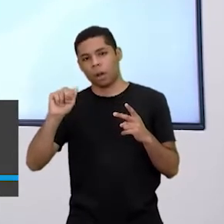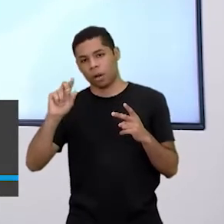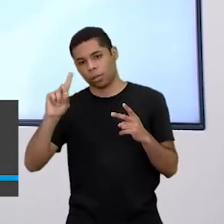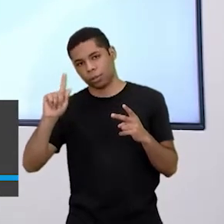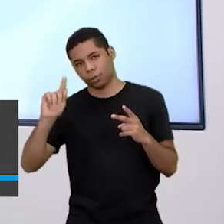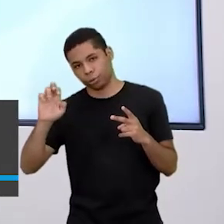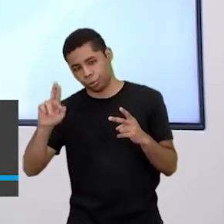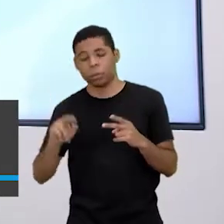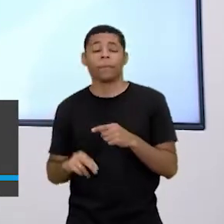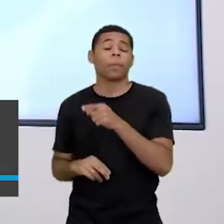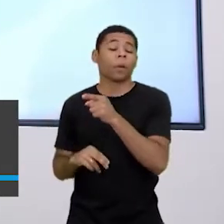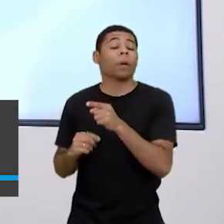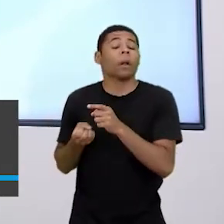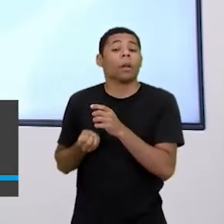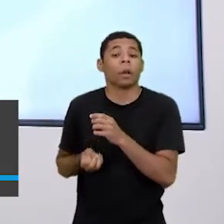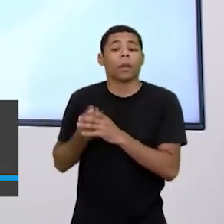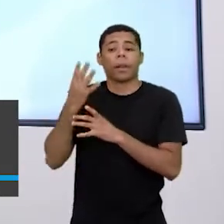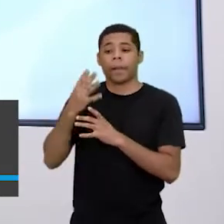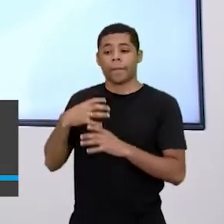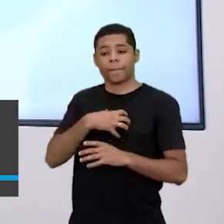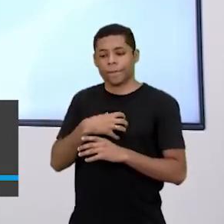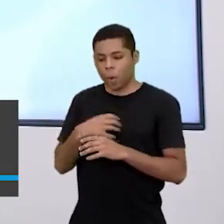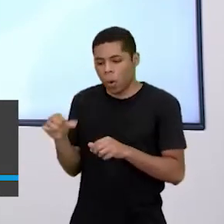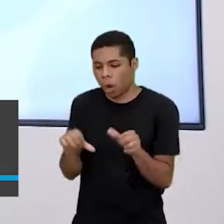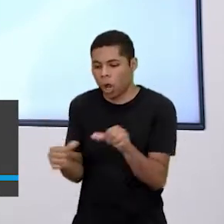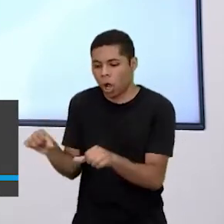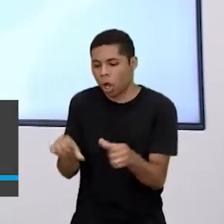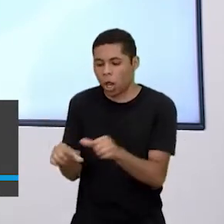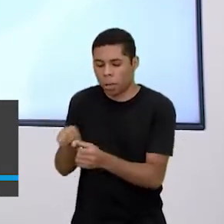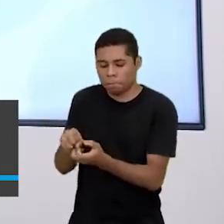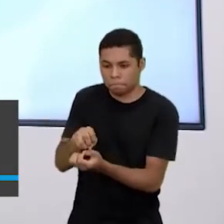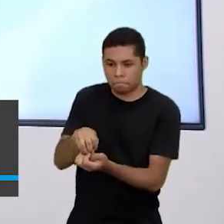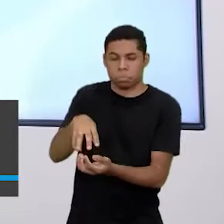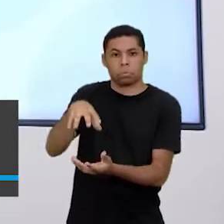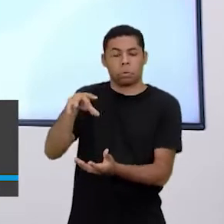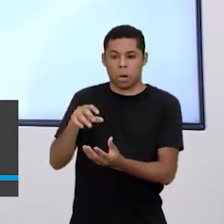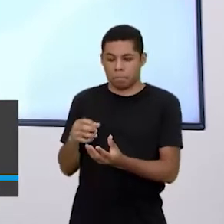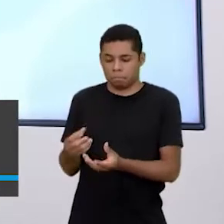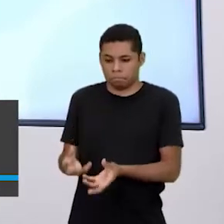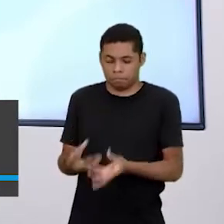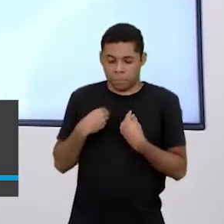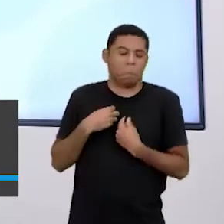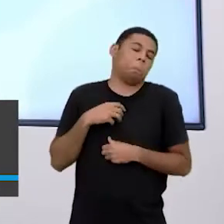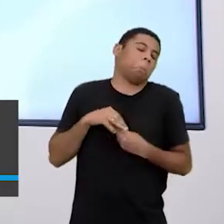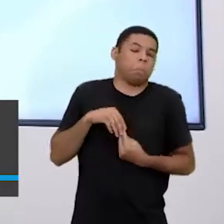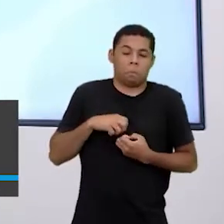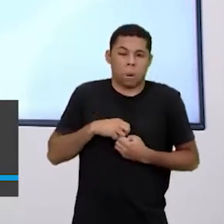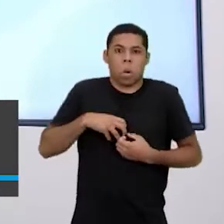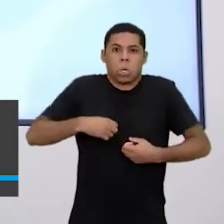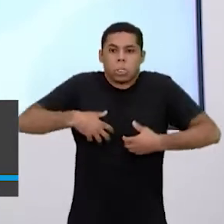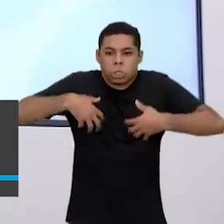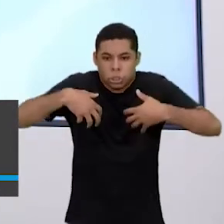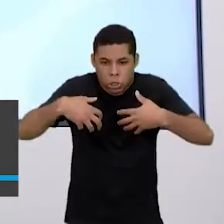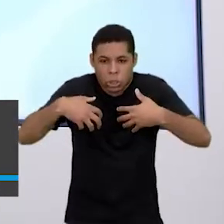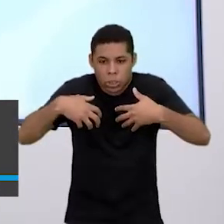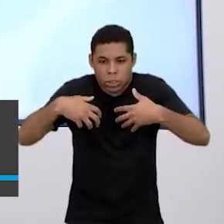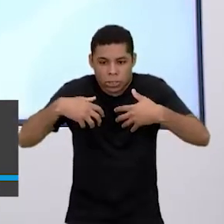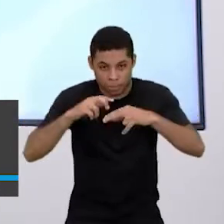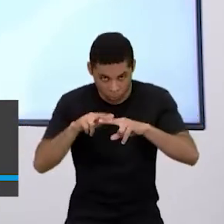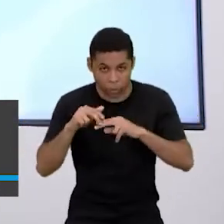Jekyll, que ele cria uma fórmula, ele se transforma no Mr. Hyde, que é mais forte, meio monstruoso até, né? Por isso que é o Médico e o